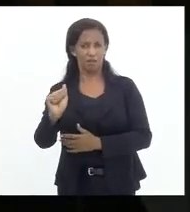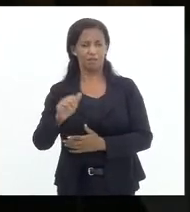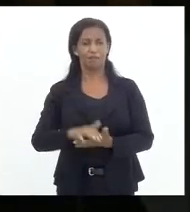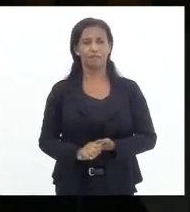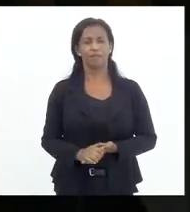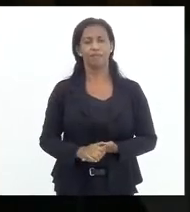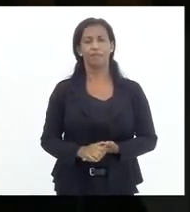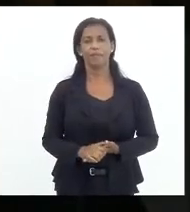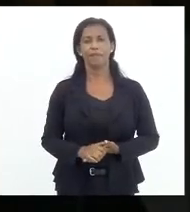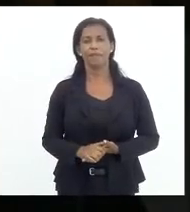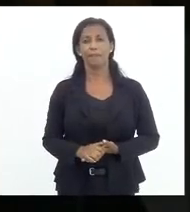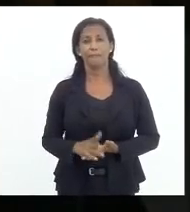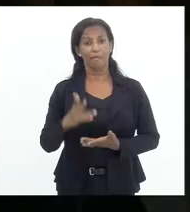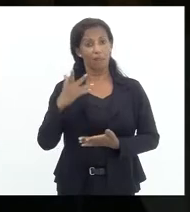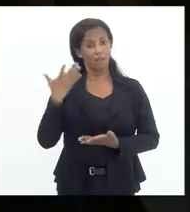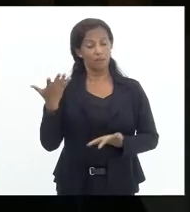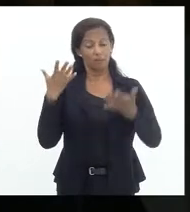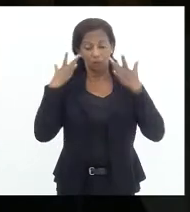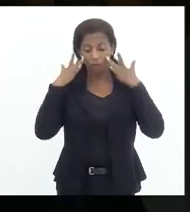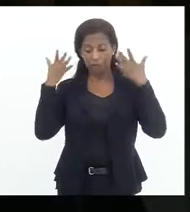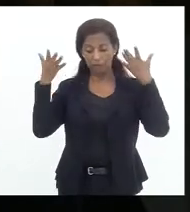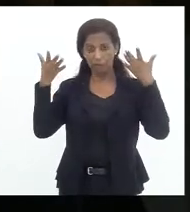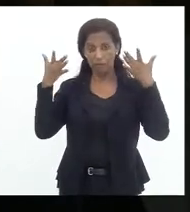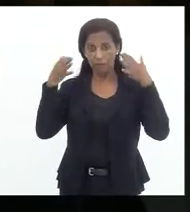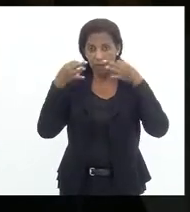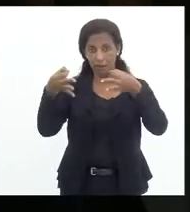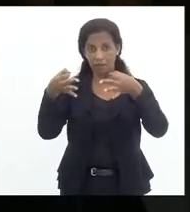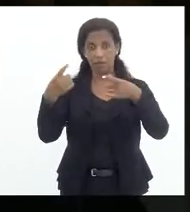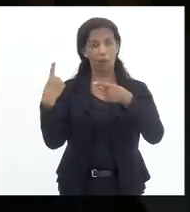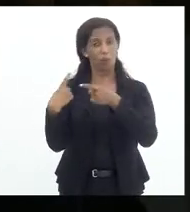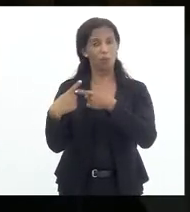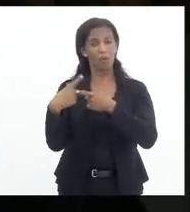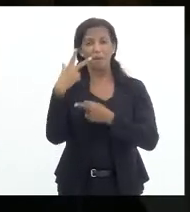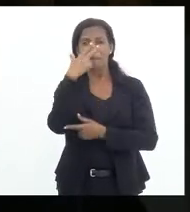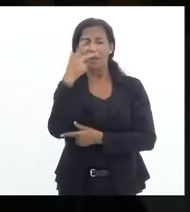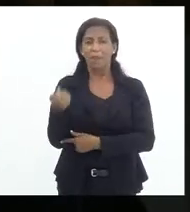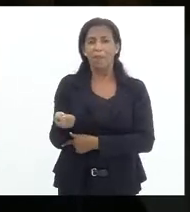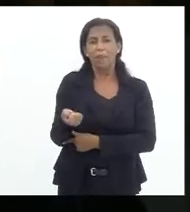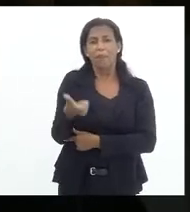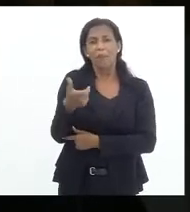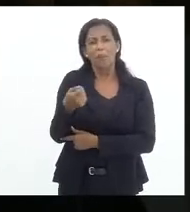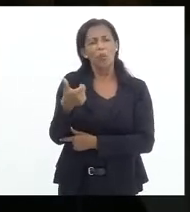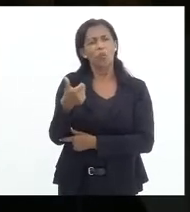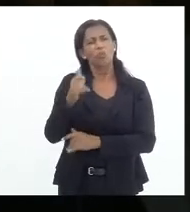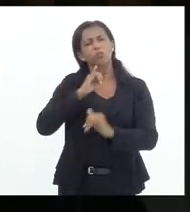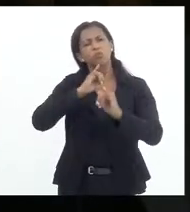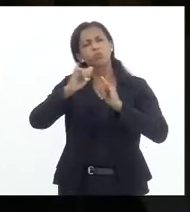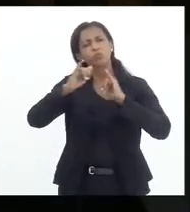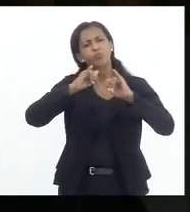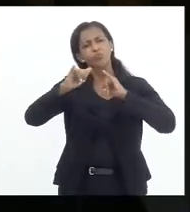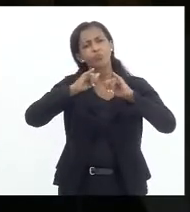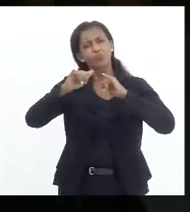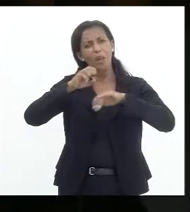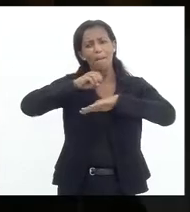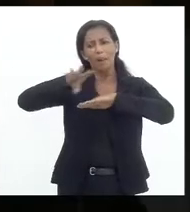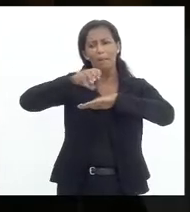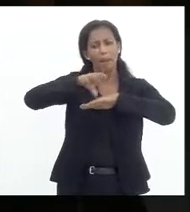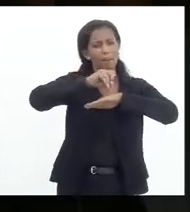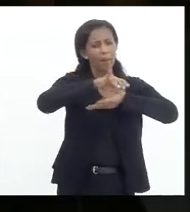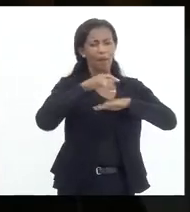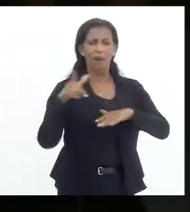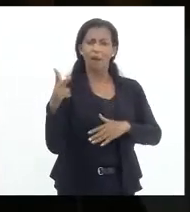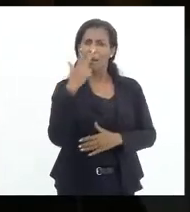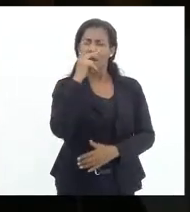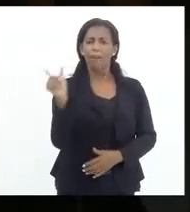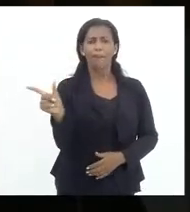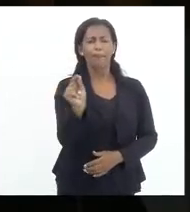tão tomando chamando atenção porque isso é muito pouco divulgado parece que